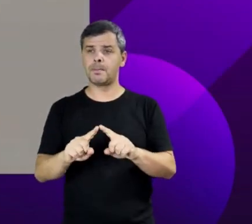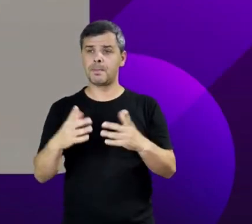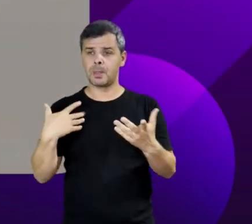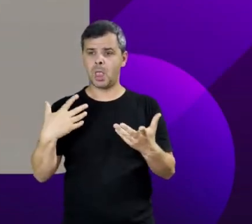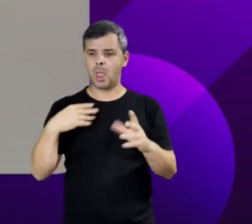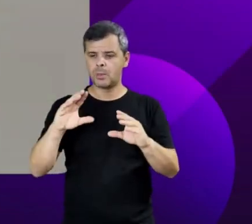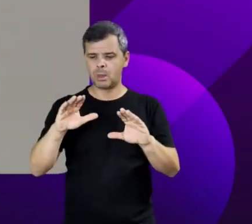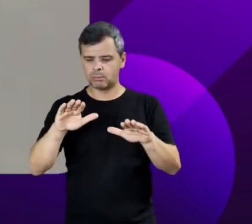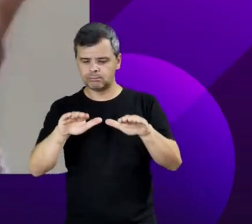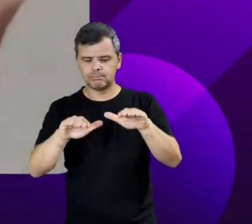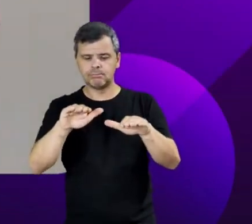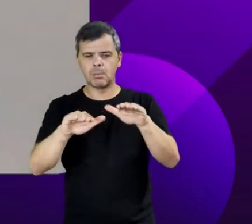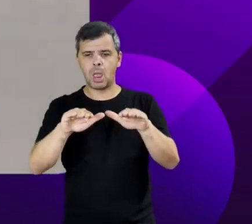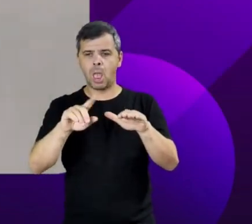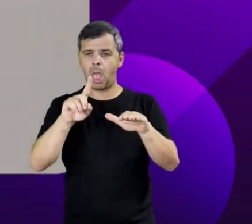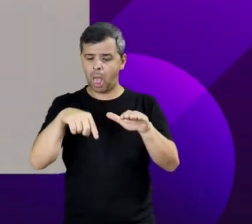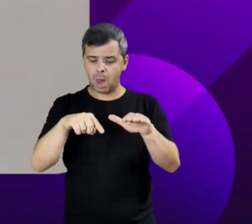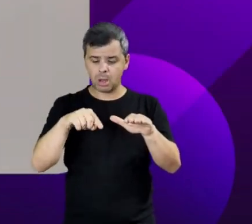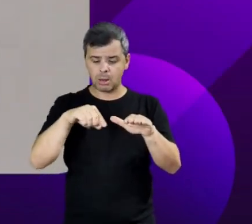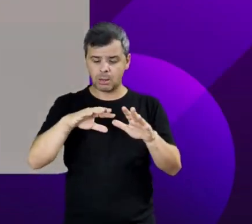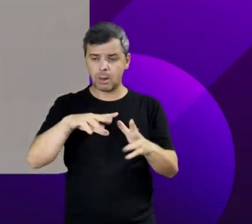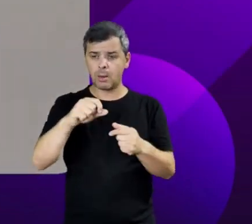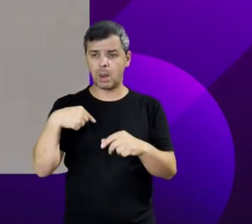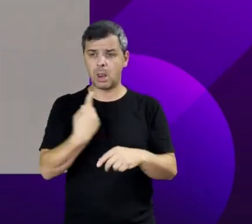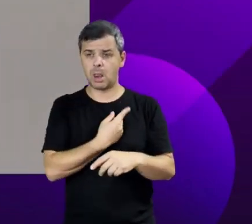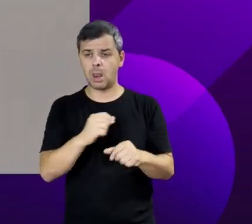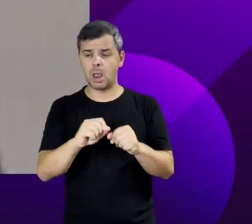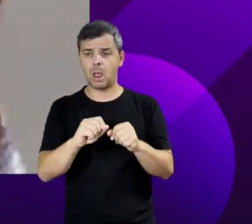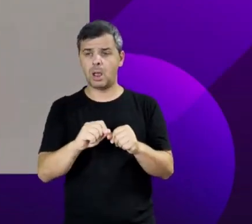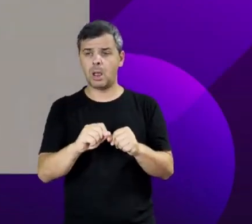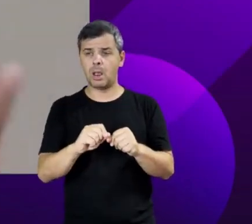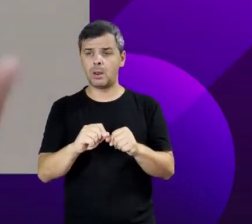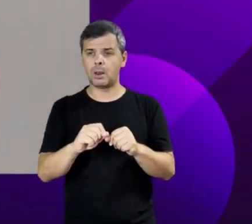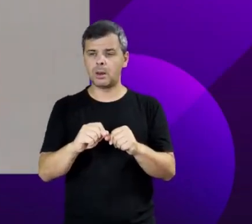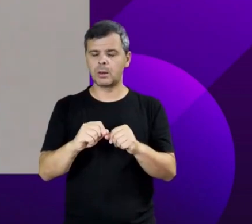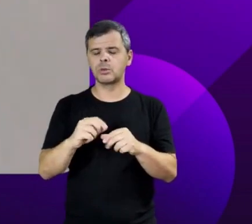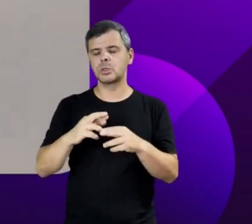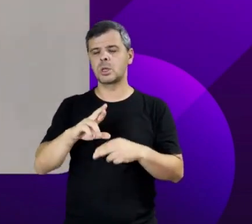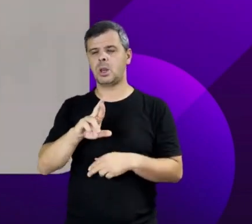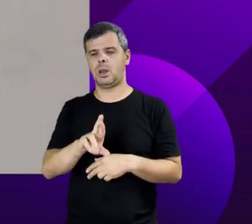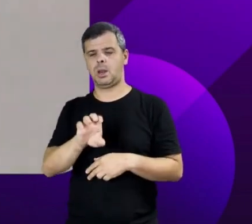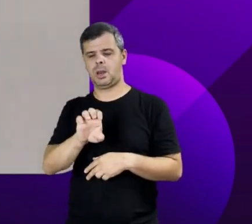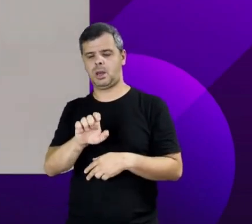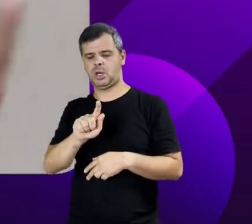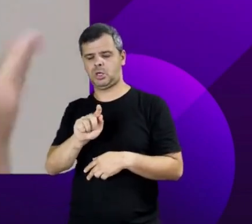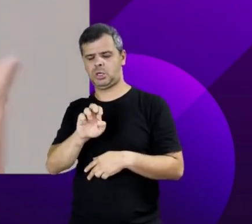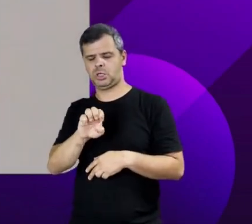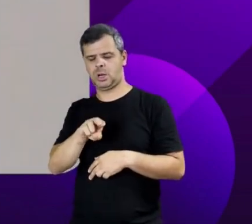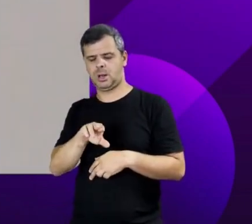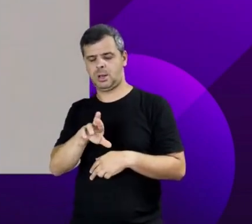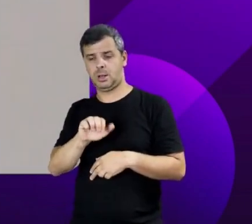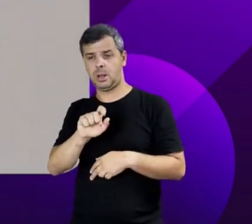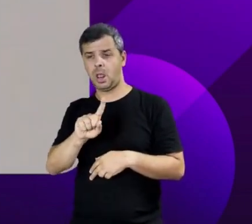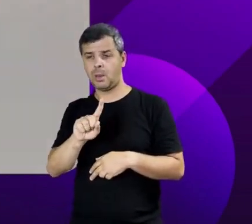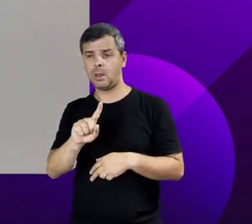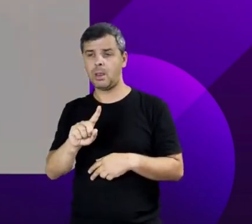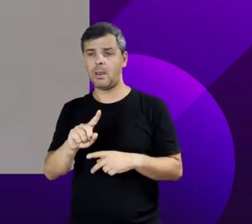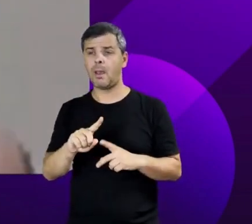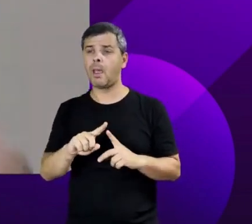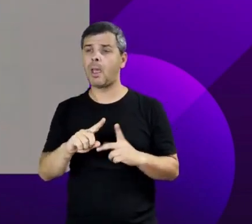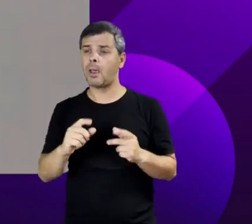em equilíbrio, ele é capaz, então, de se regenerar. Tá? Ele é capaz, então,